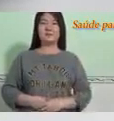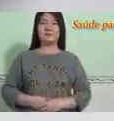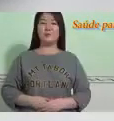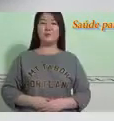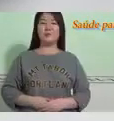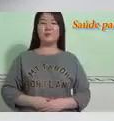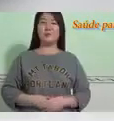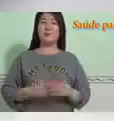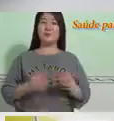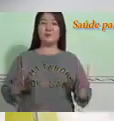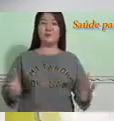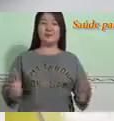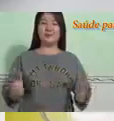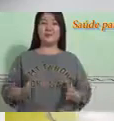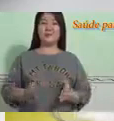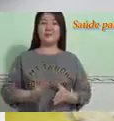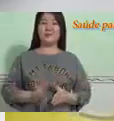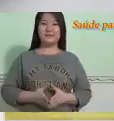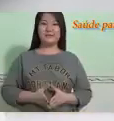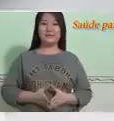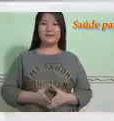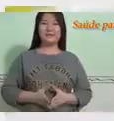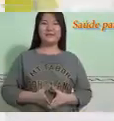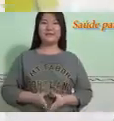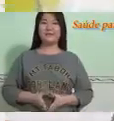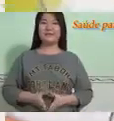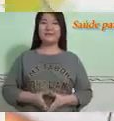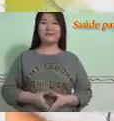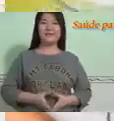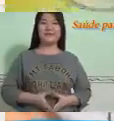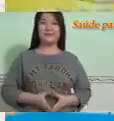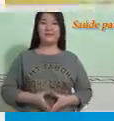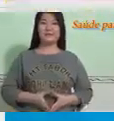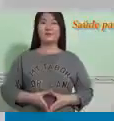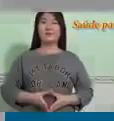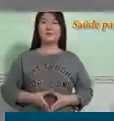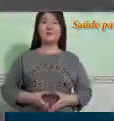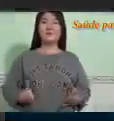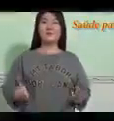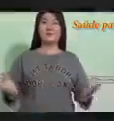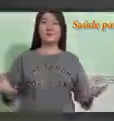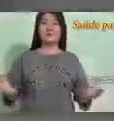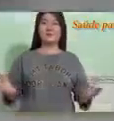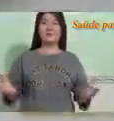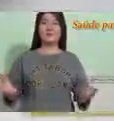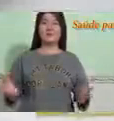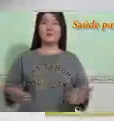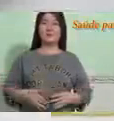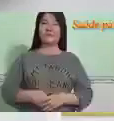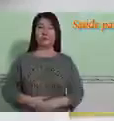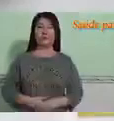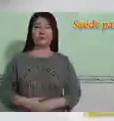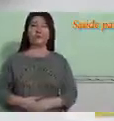Trata-se de alucinações visuais silenciosas, muitas vezes ocorrem em pacientes com tumor na região do cérebro